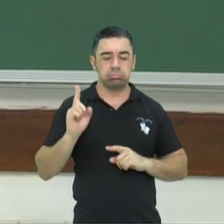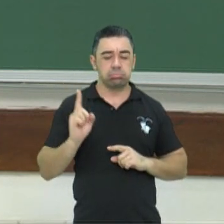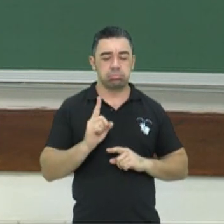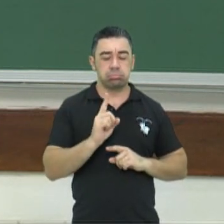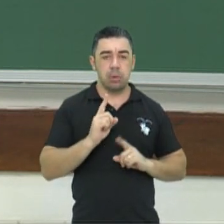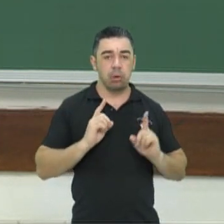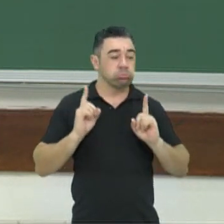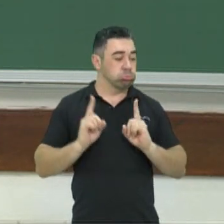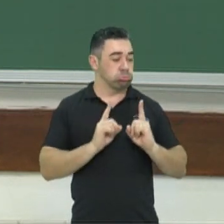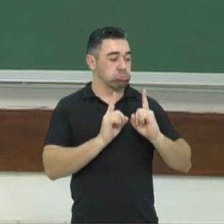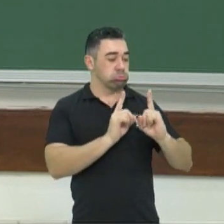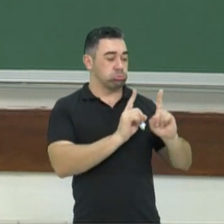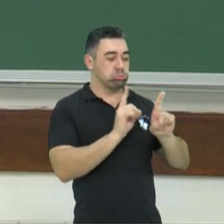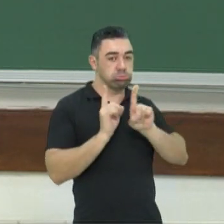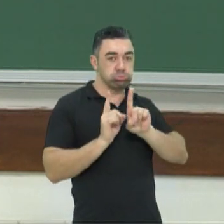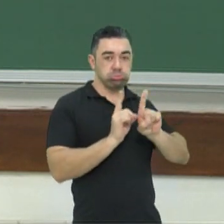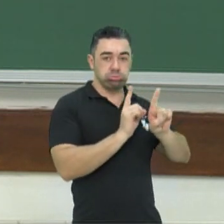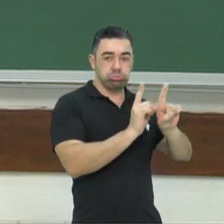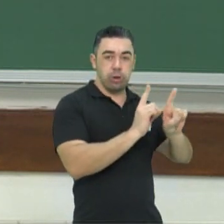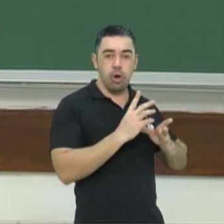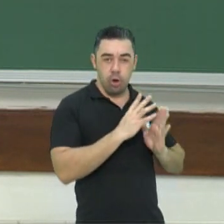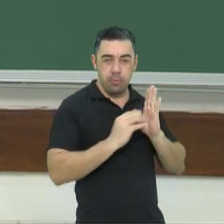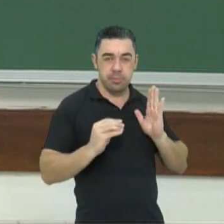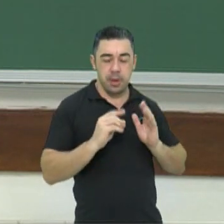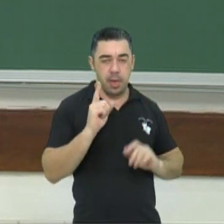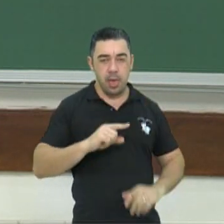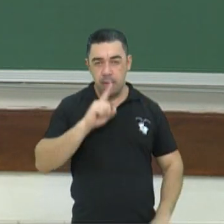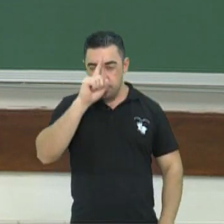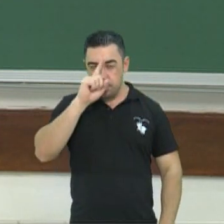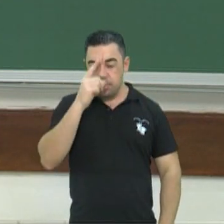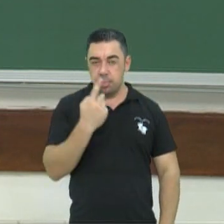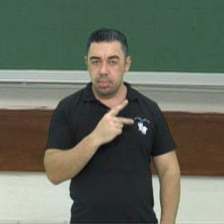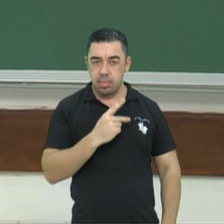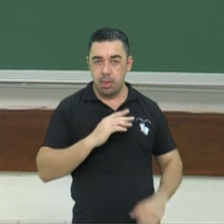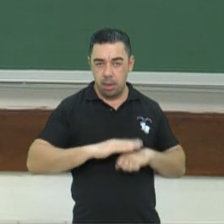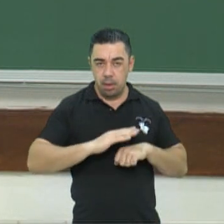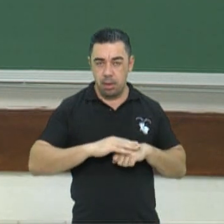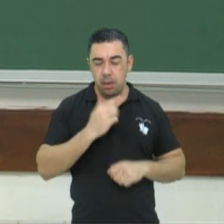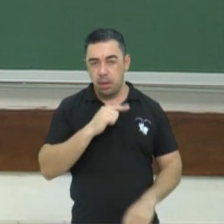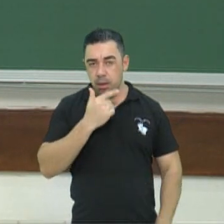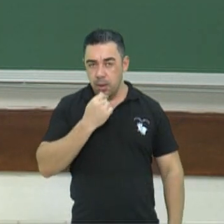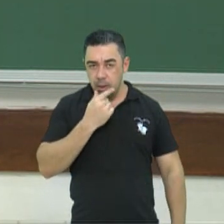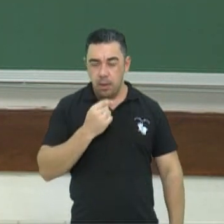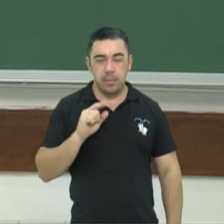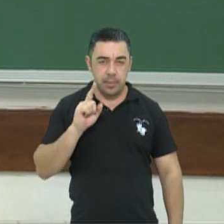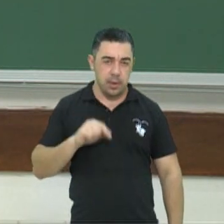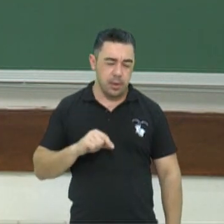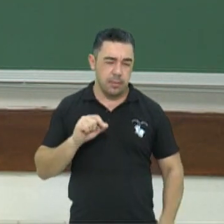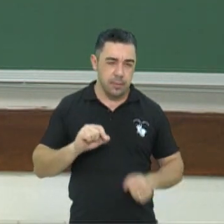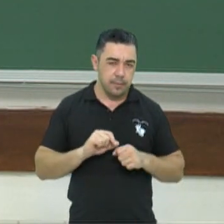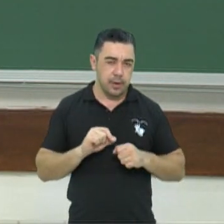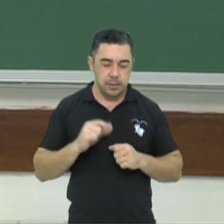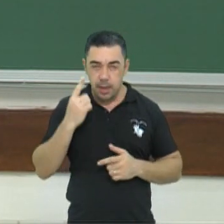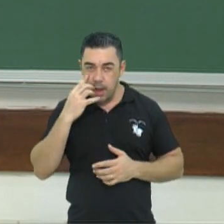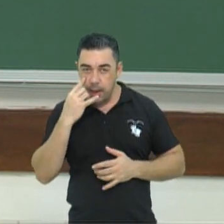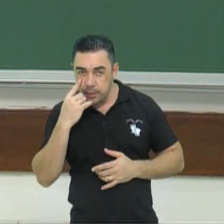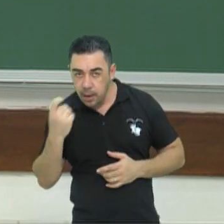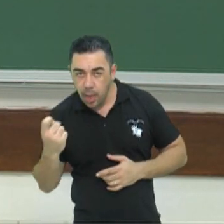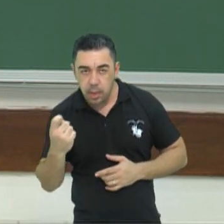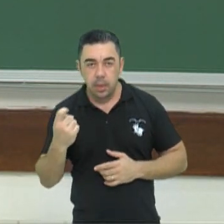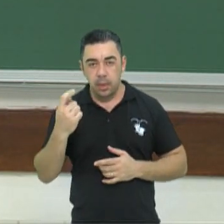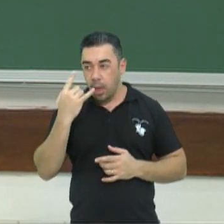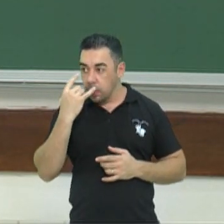Então, isso mostra a criatividade do artista, né? Como que ele pode fazer para chamar a atenção das